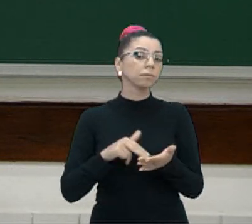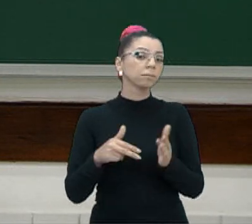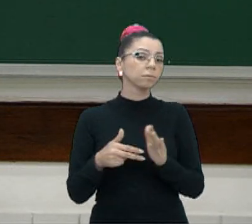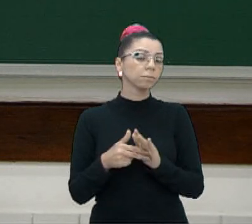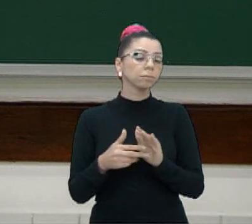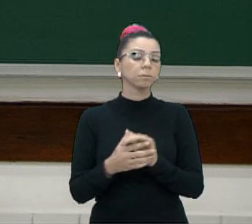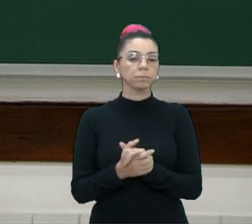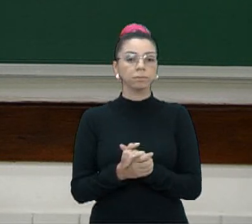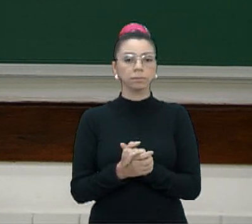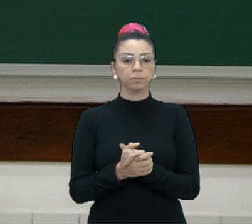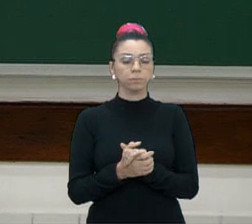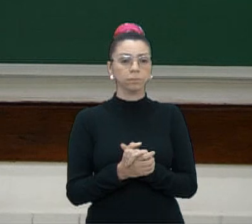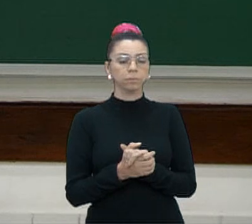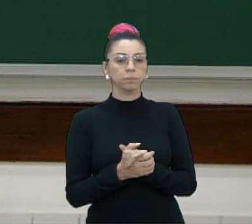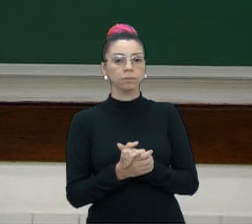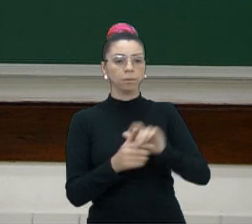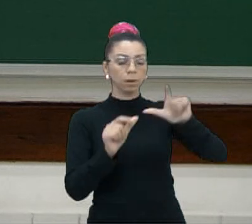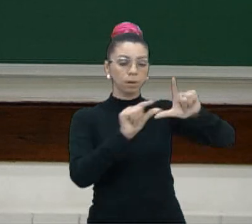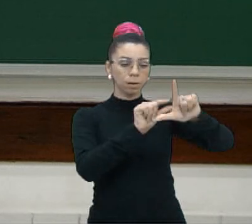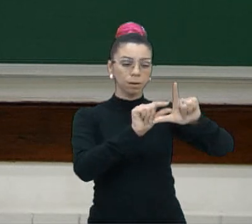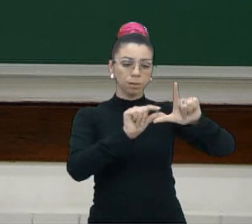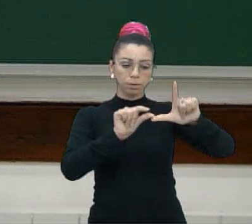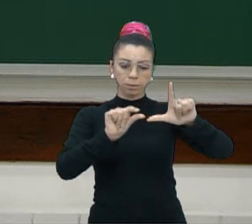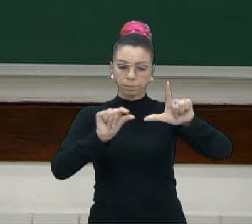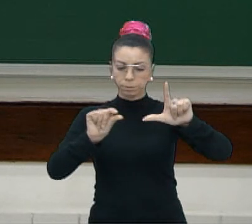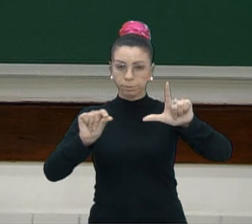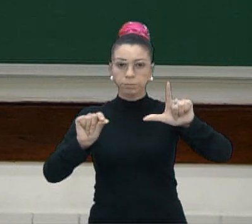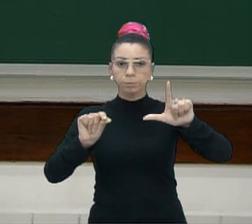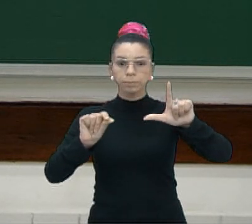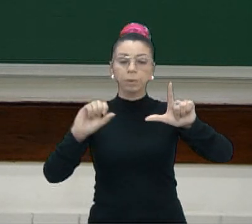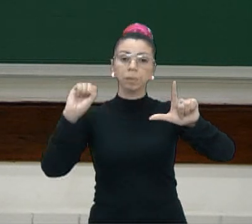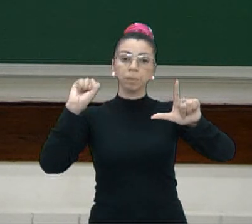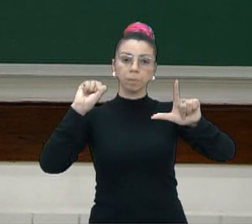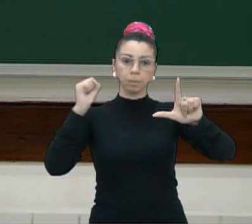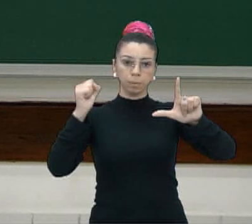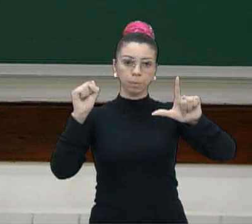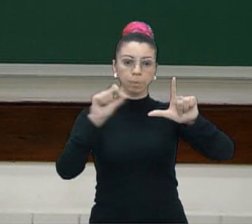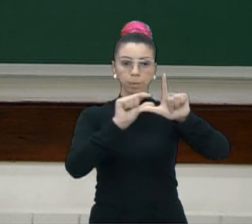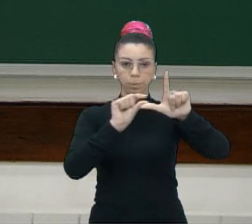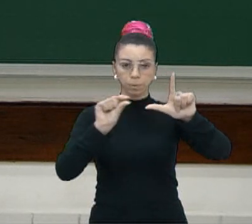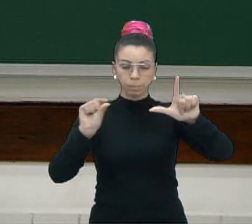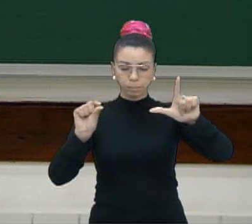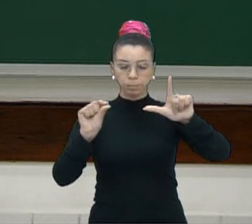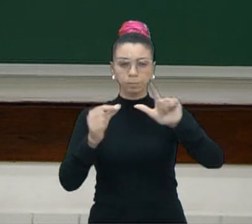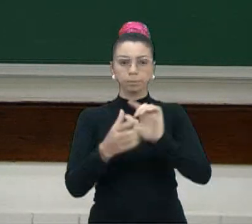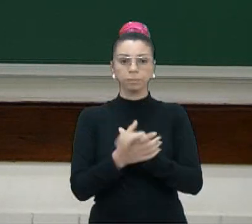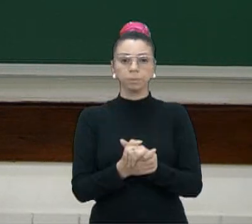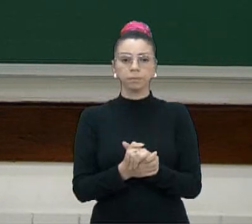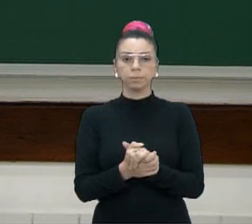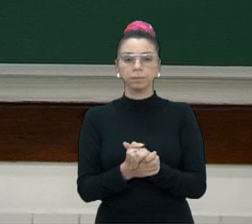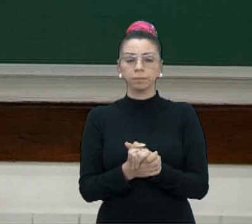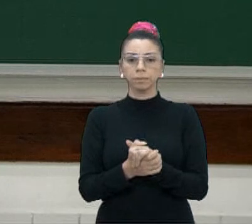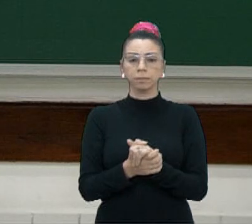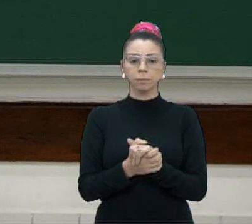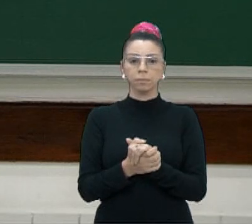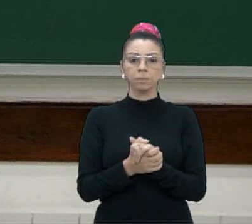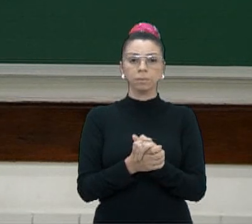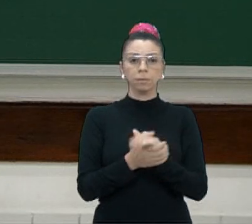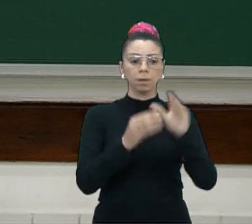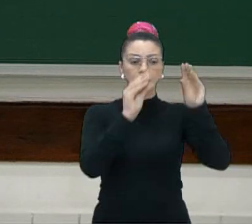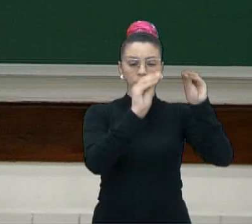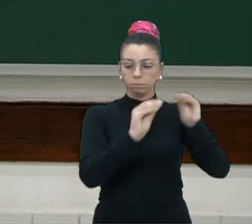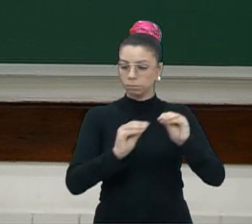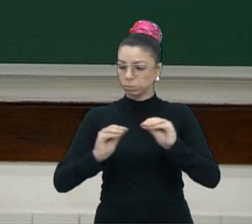fazer? Pegar essas legendas que vocês escreveram, então foram 8 legendas, vocês vão pegar essas legendas e transformar numa